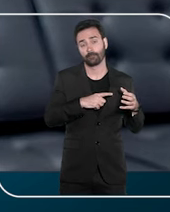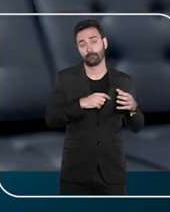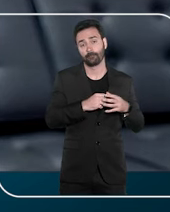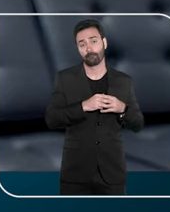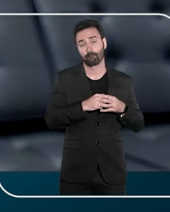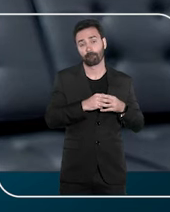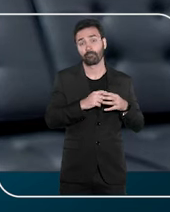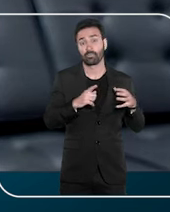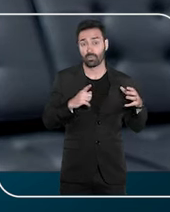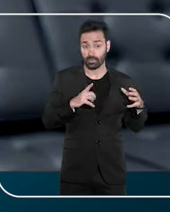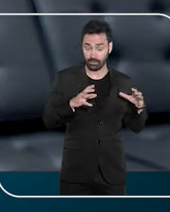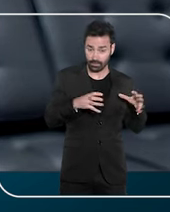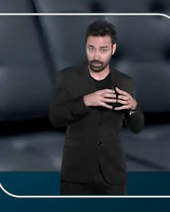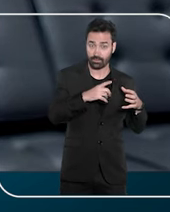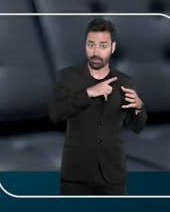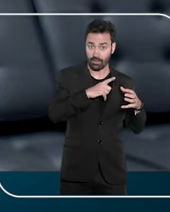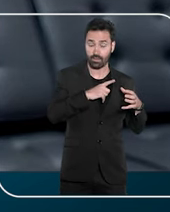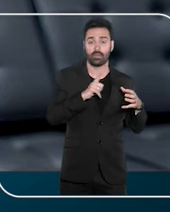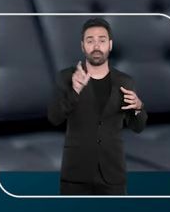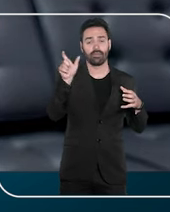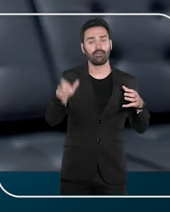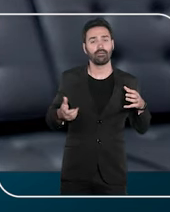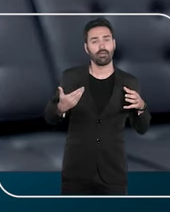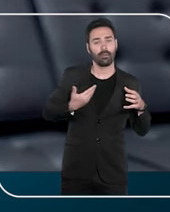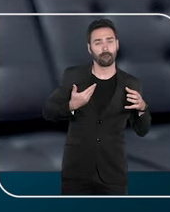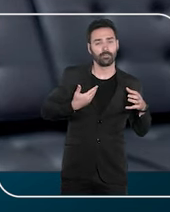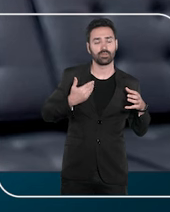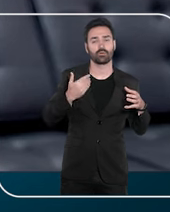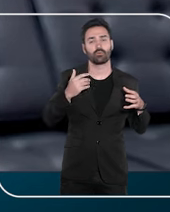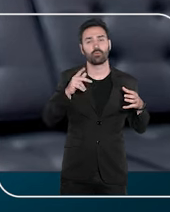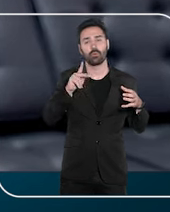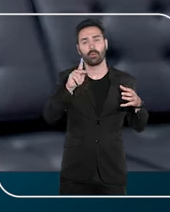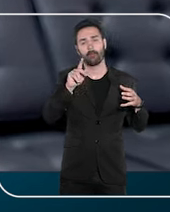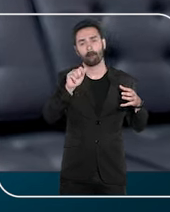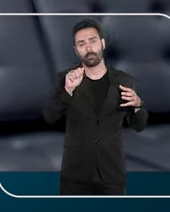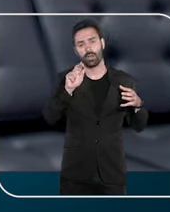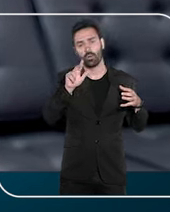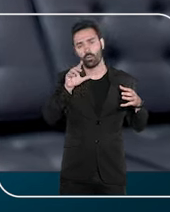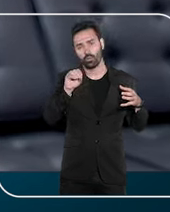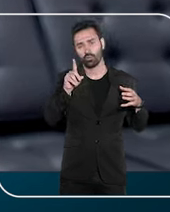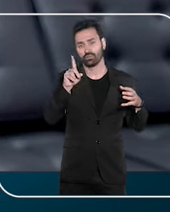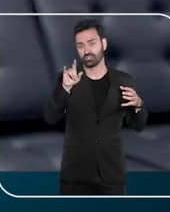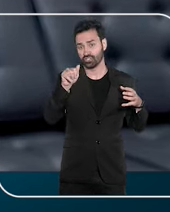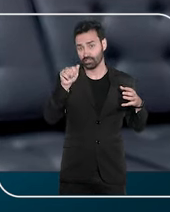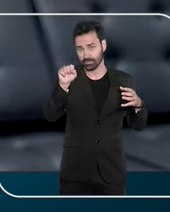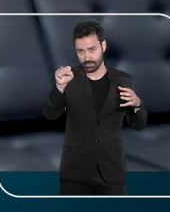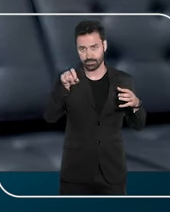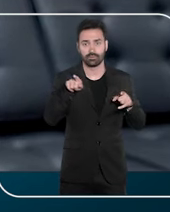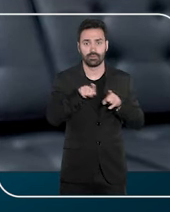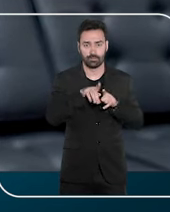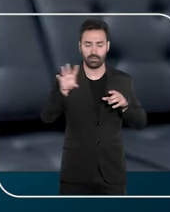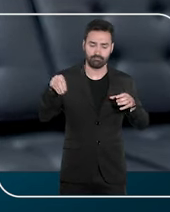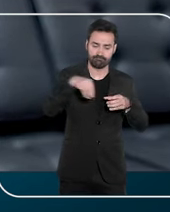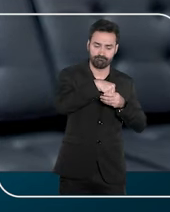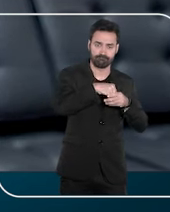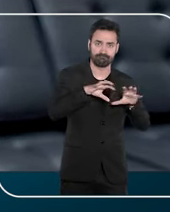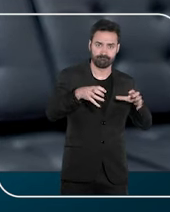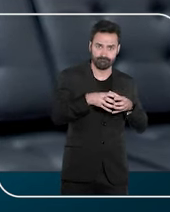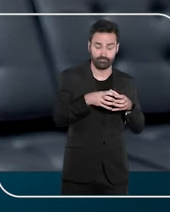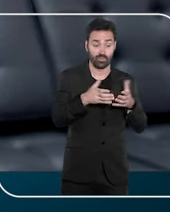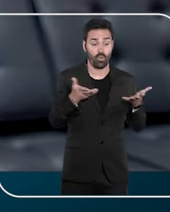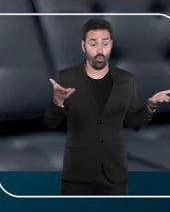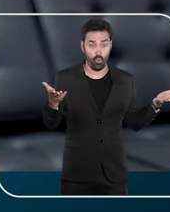nosso querido amigo Paulo Dias Moura Ribeiro, e hoje cumpre um papel que é de